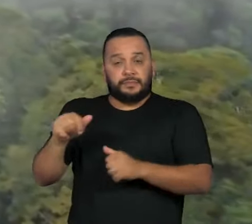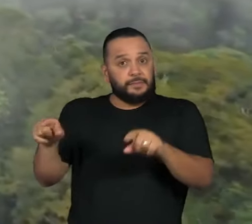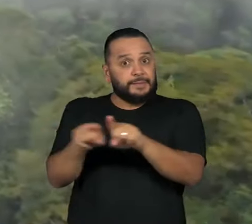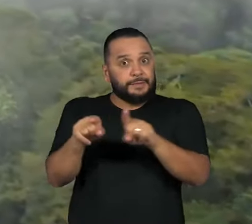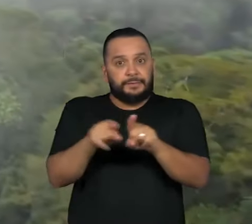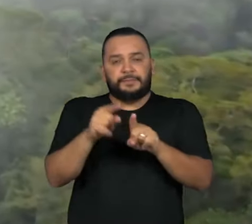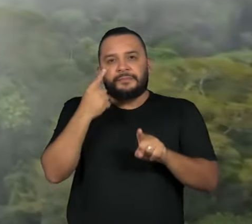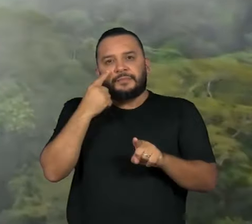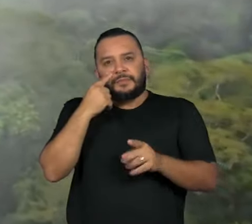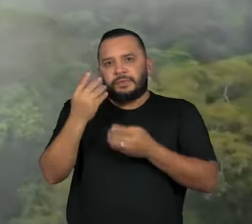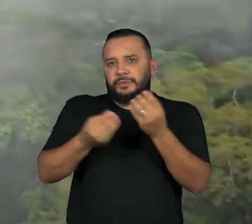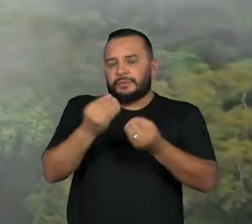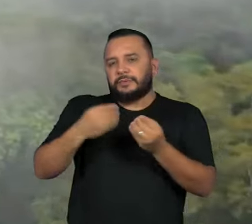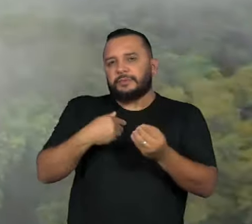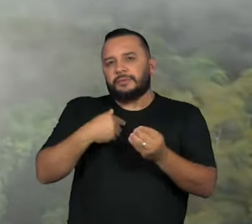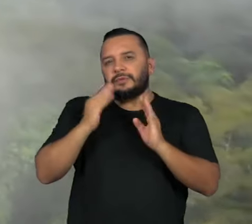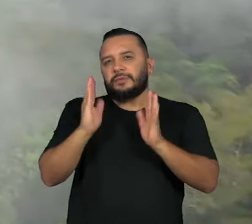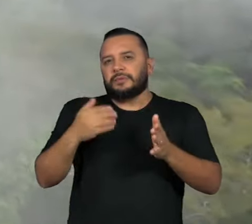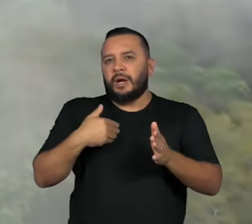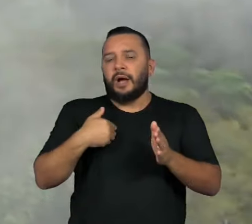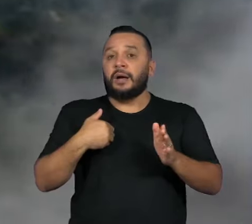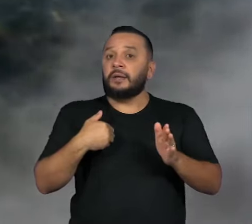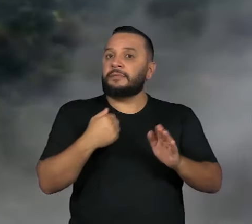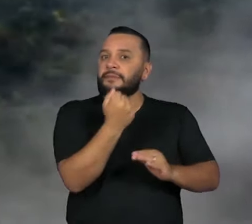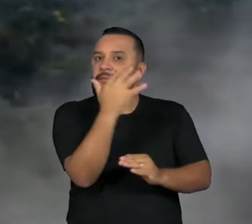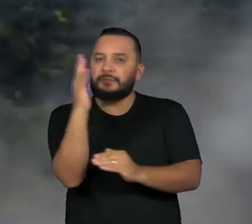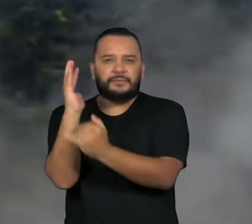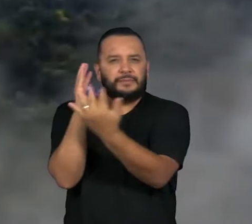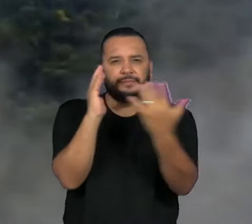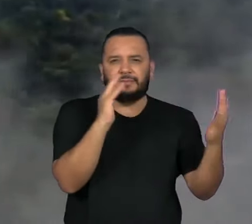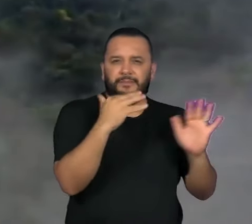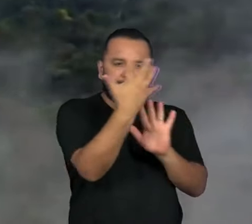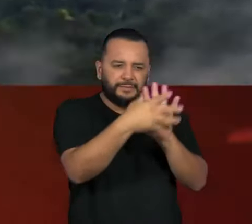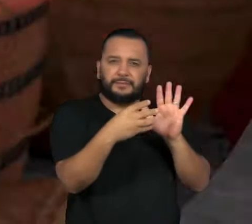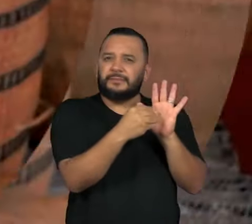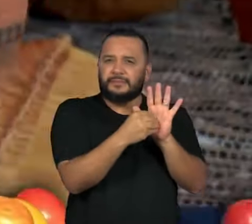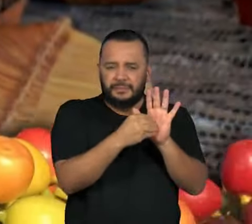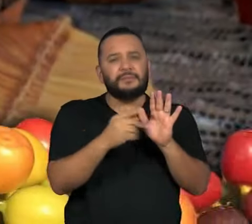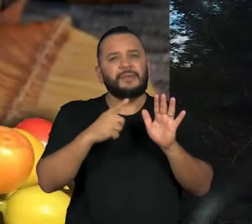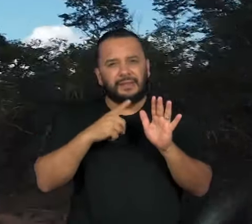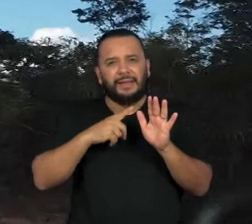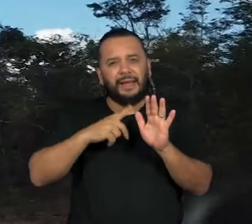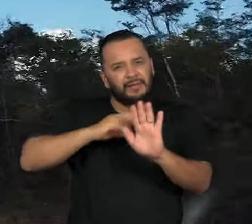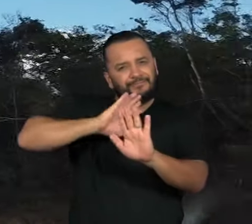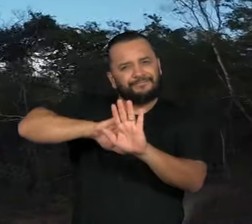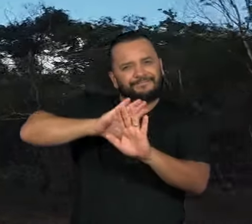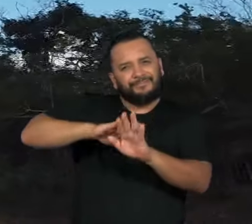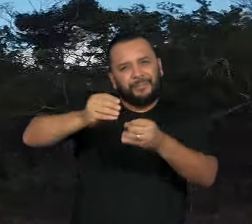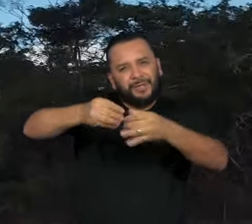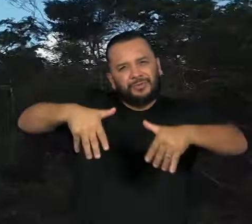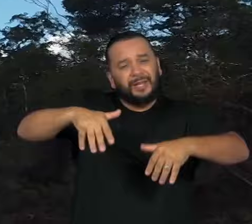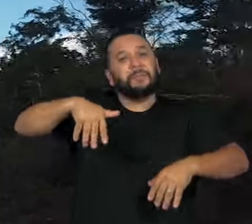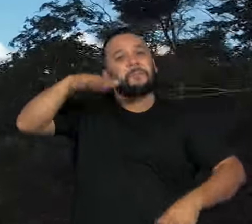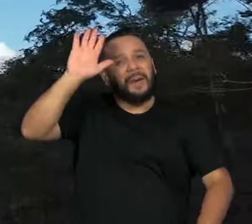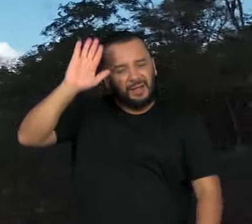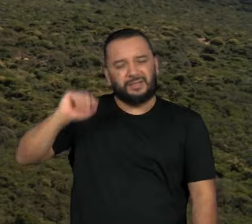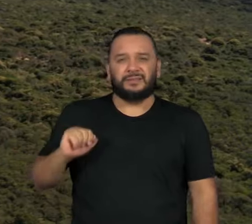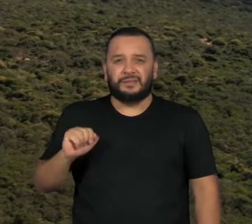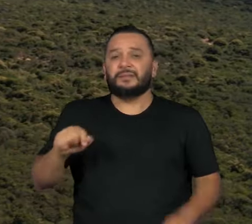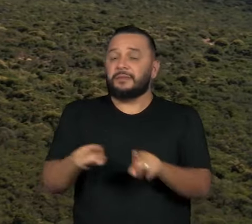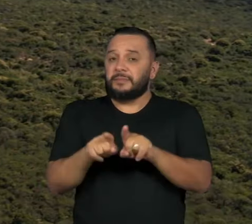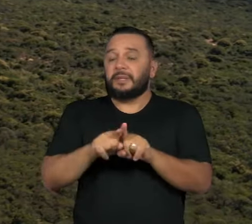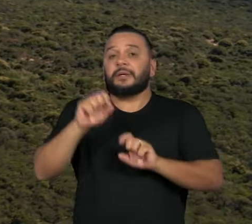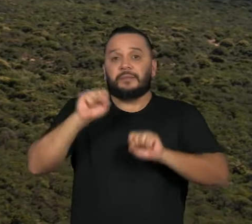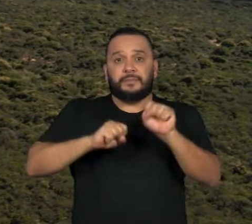pesquisa alerta que a floresta amazônica está mais degradada do que se pensava. E uma empresa norueguesa leva